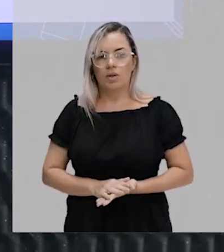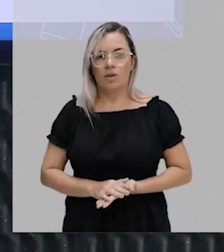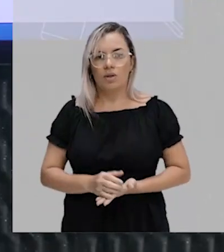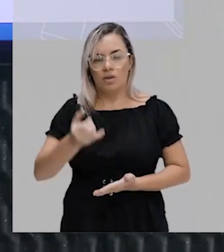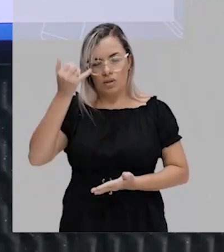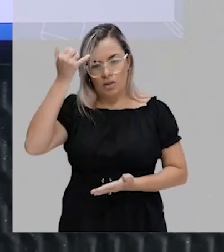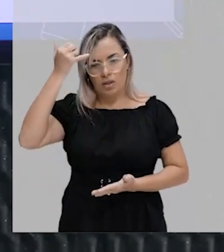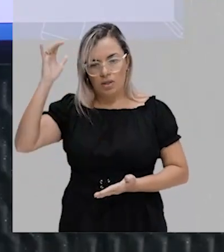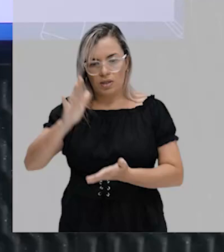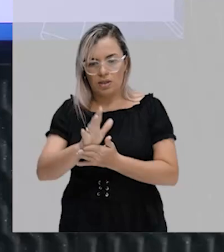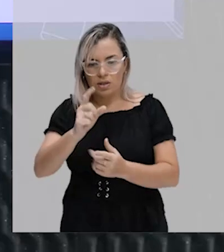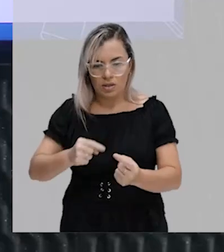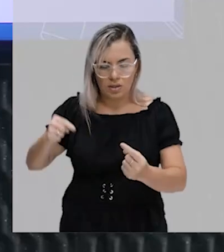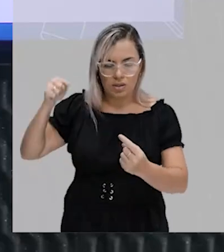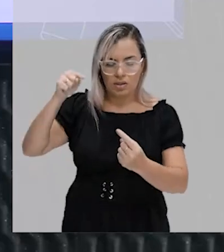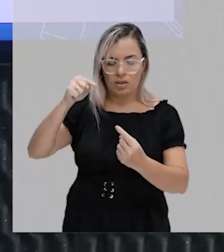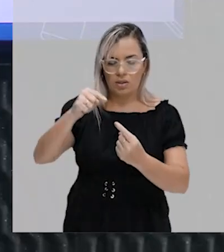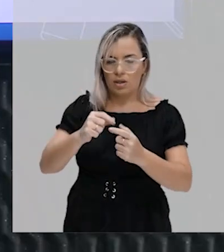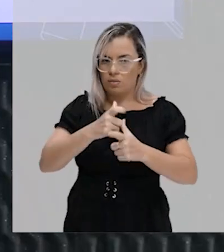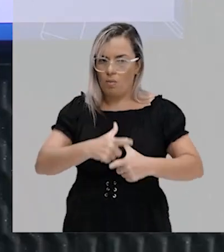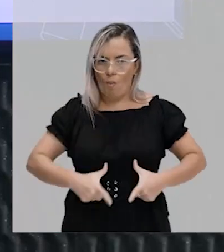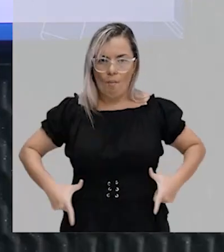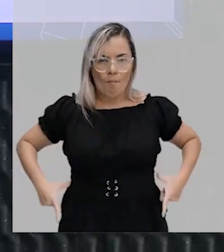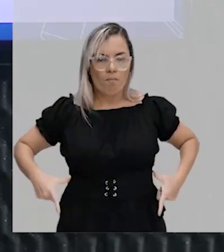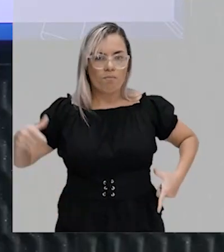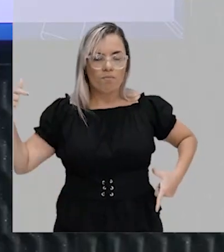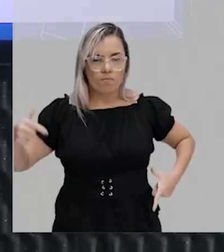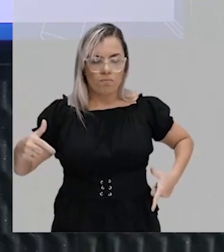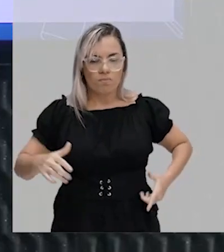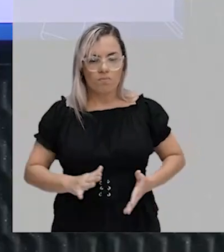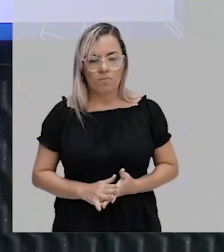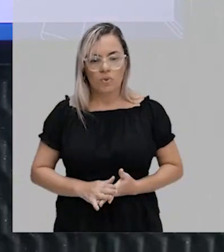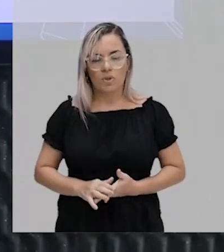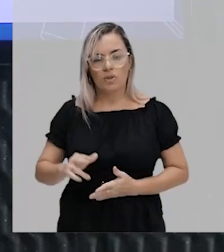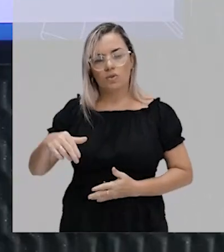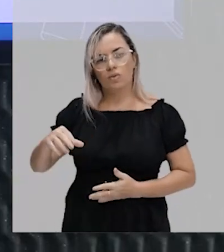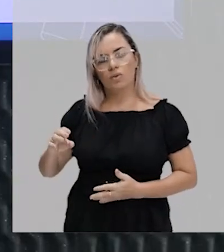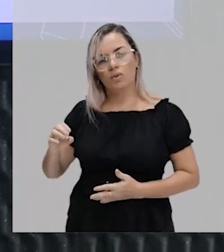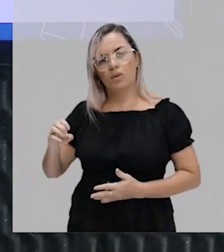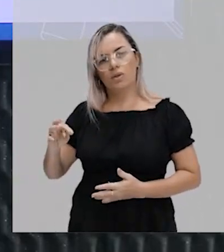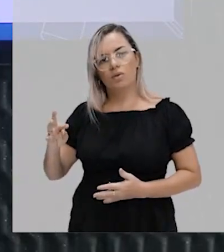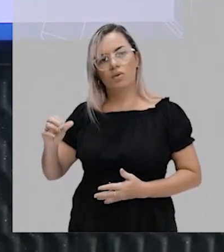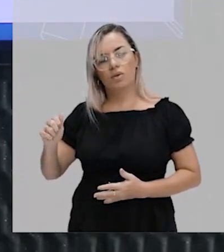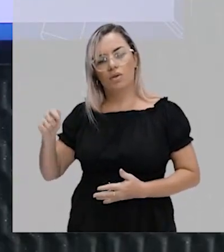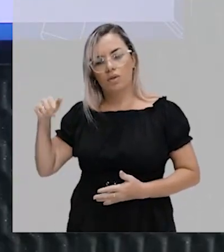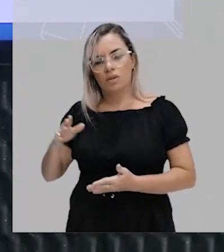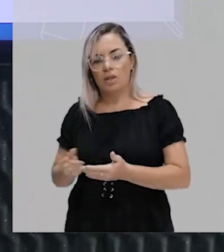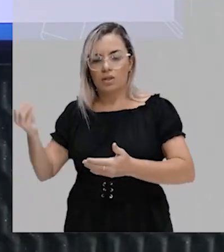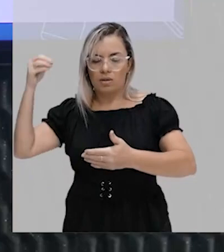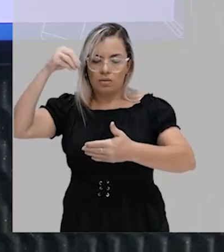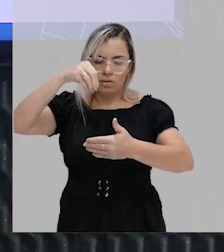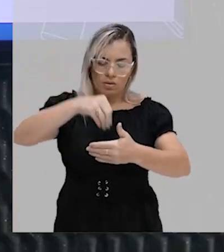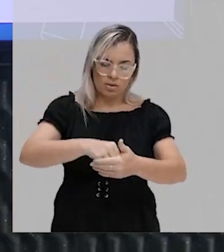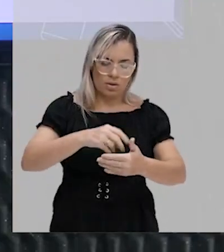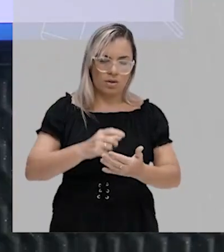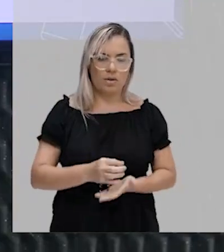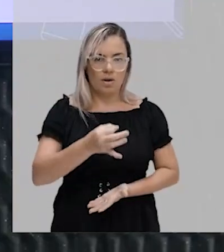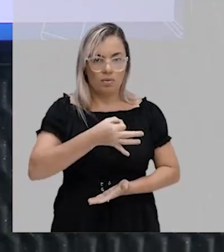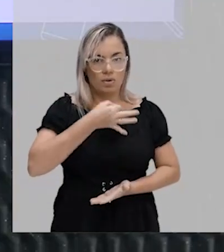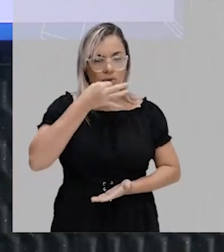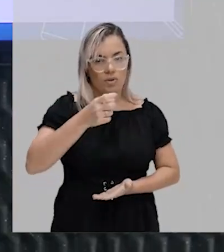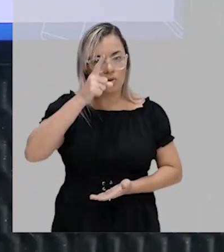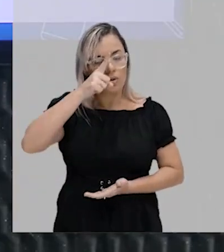da objetividade, da imparcialidade, da neutralidade científica faz parte também da visão de